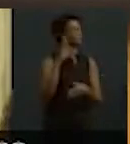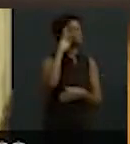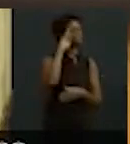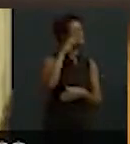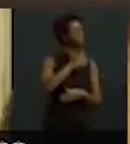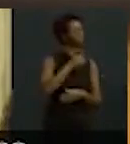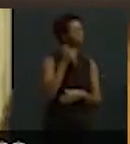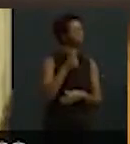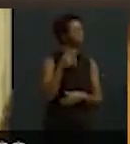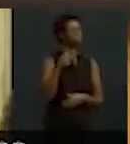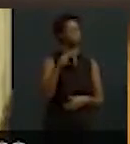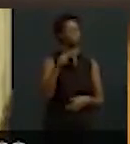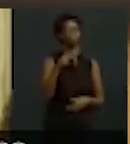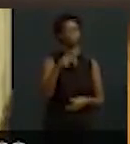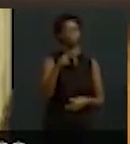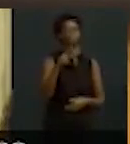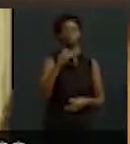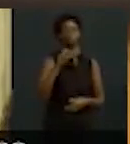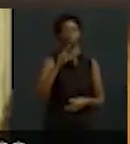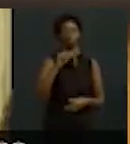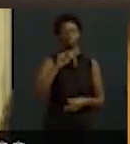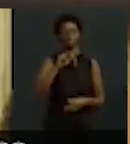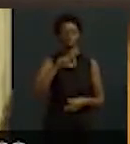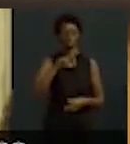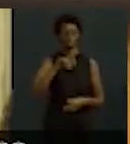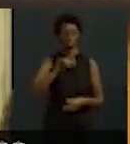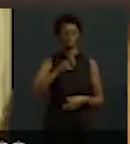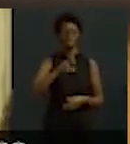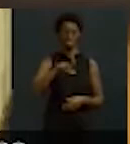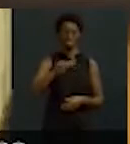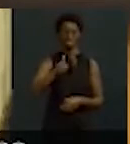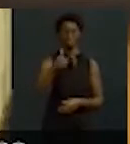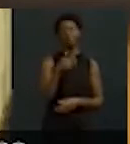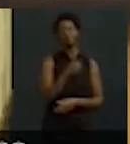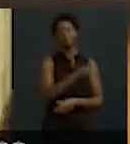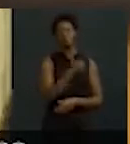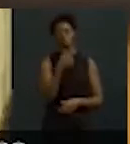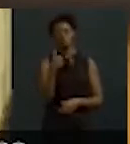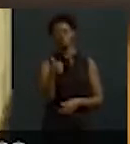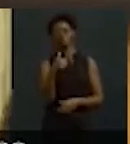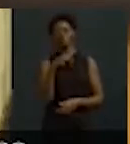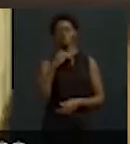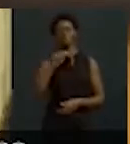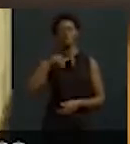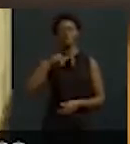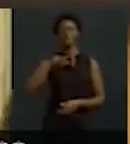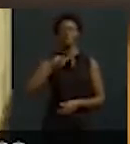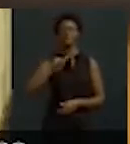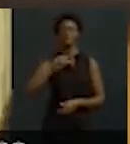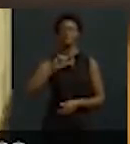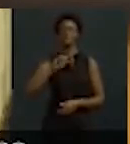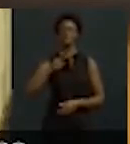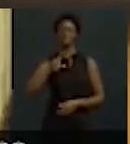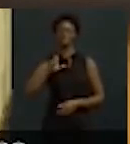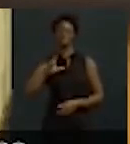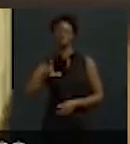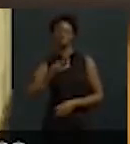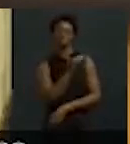Justiça junto à 11ª Câmara Civil do Tribunal de Justiça do Estado do Rio de